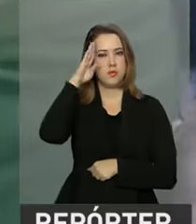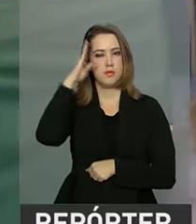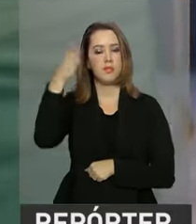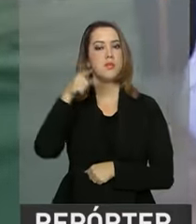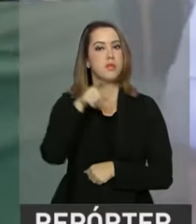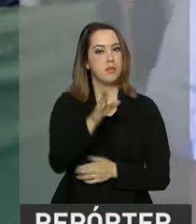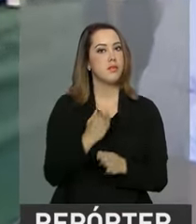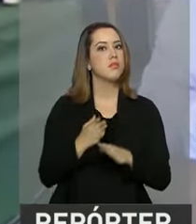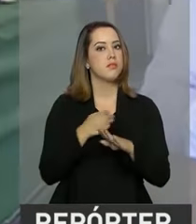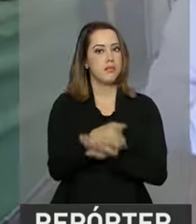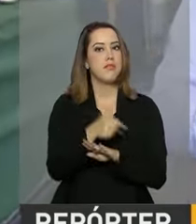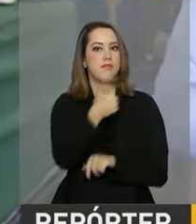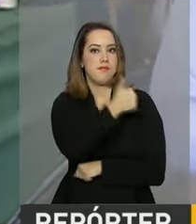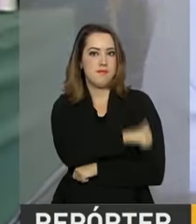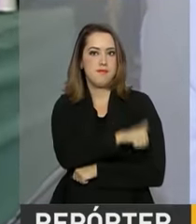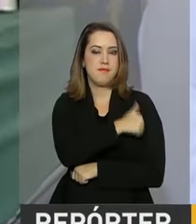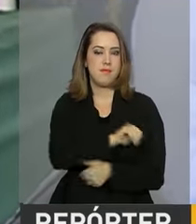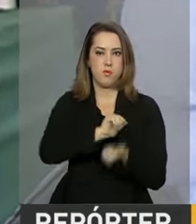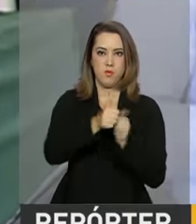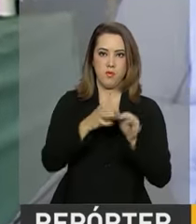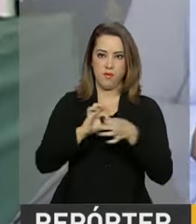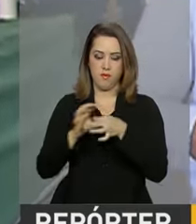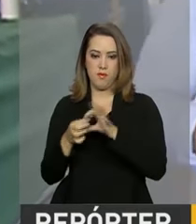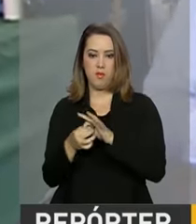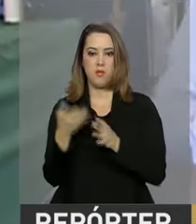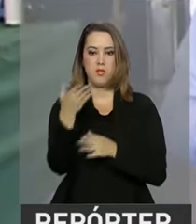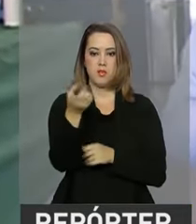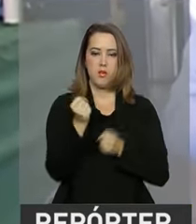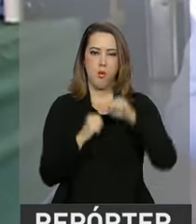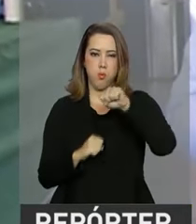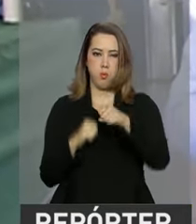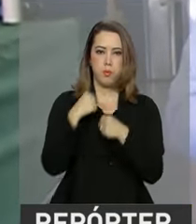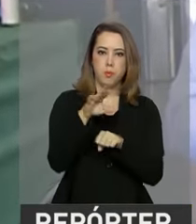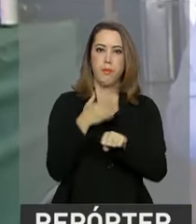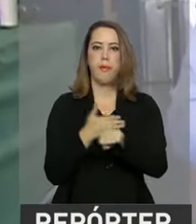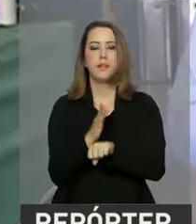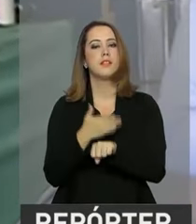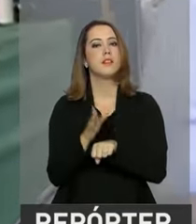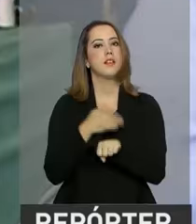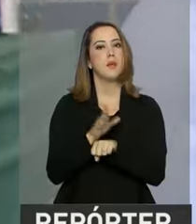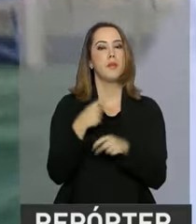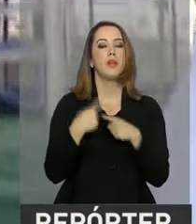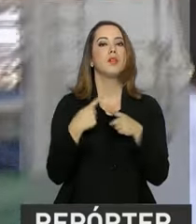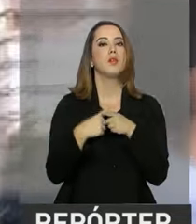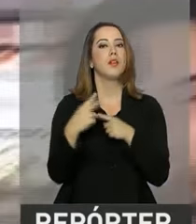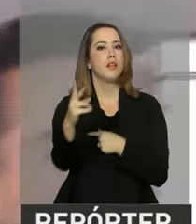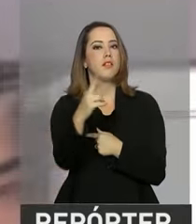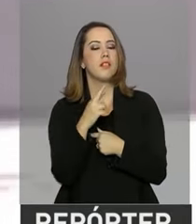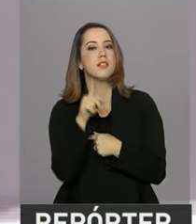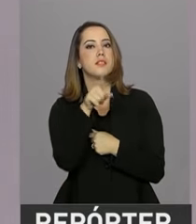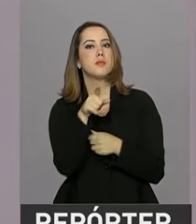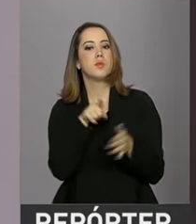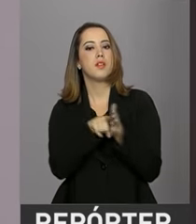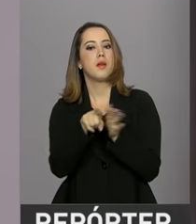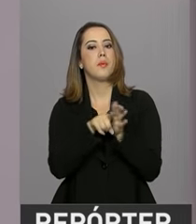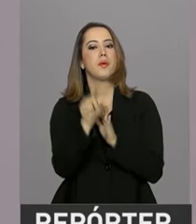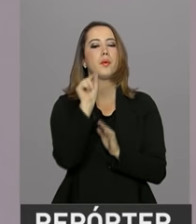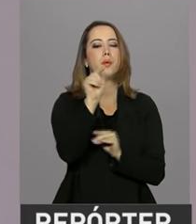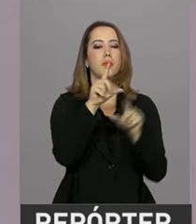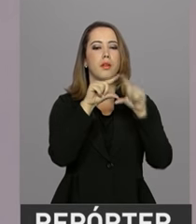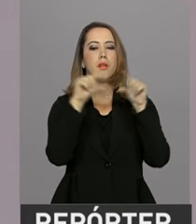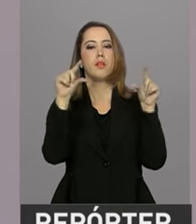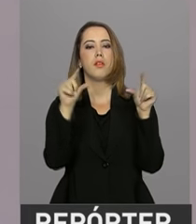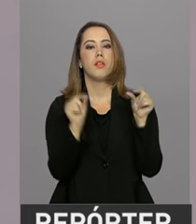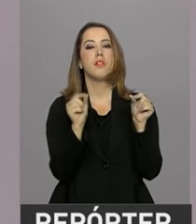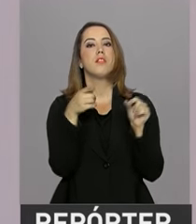que vão estar nos Jogos Olímpicos do Rio. Eles estão aqui, ó, dando duro no treinamento porque querem responder aquela pergunta lá em cima,